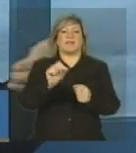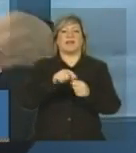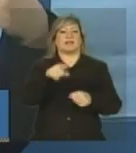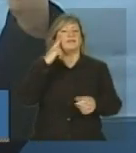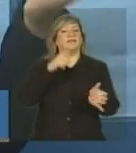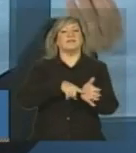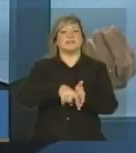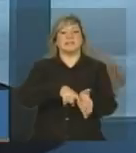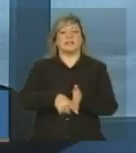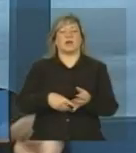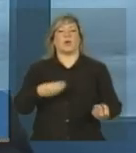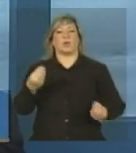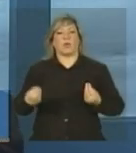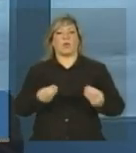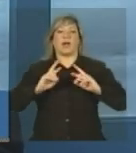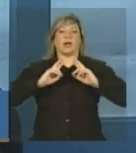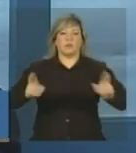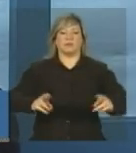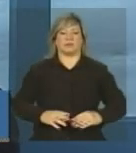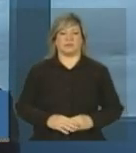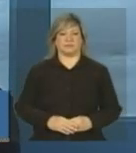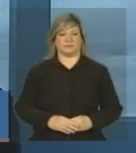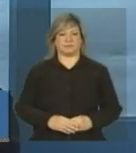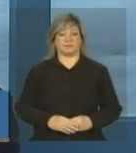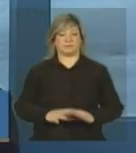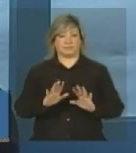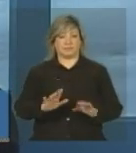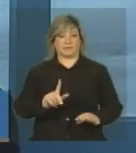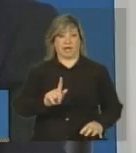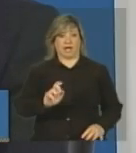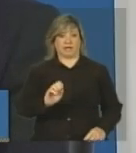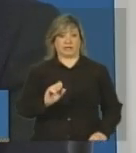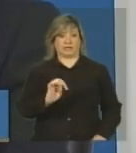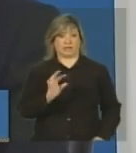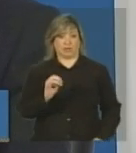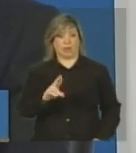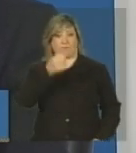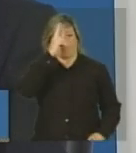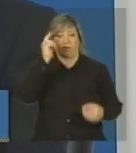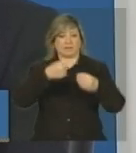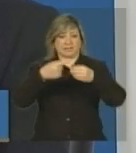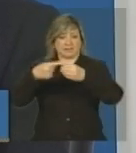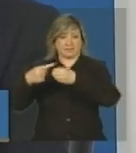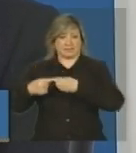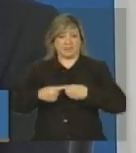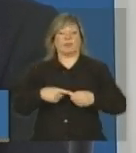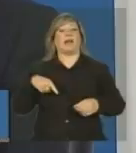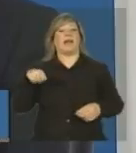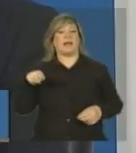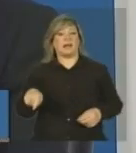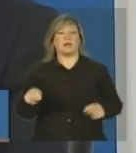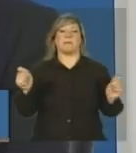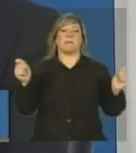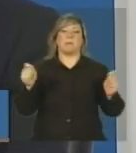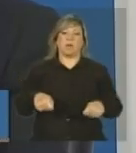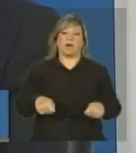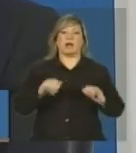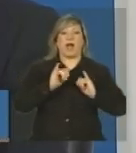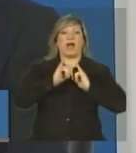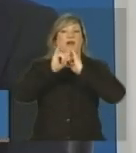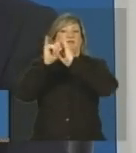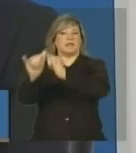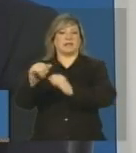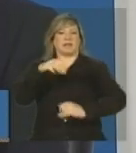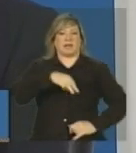faz essa fiscalização ou faz uma denúncia? O gestor municipal, ele tanto pode apresentar ao MDS